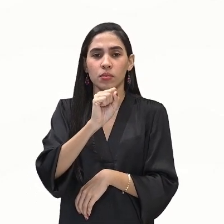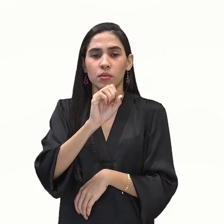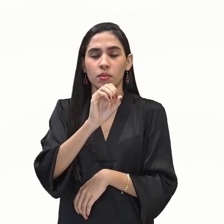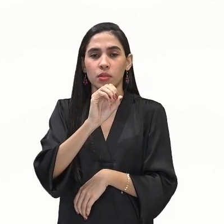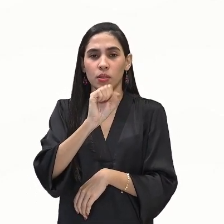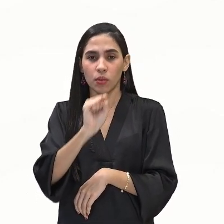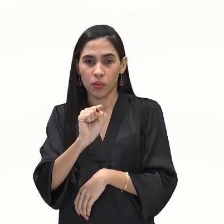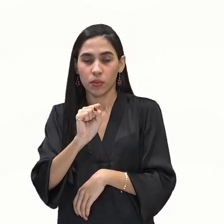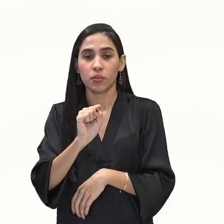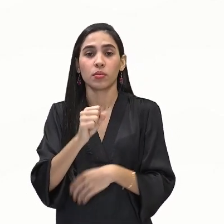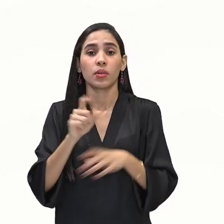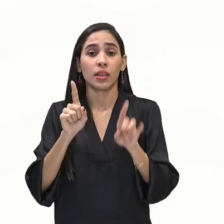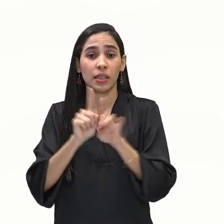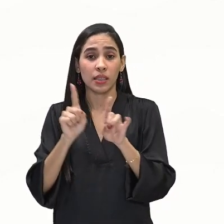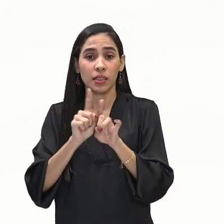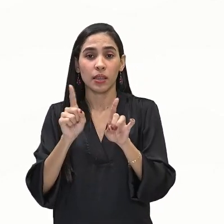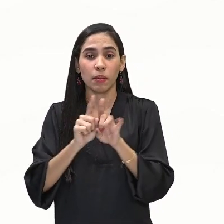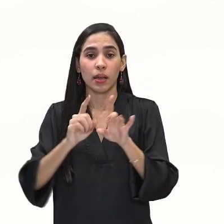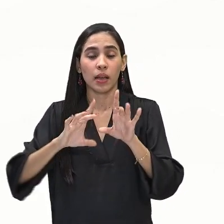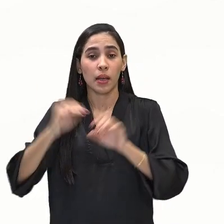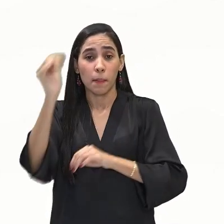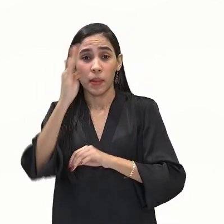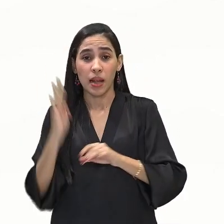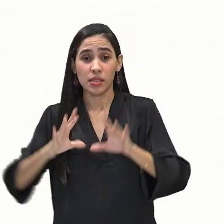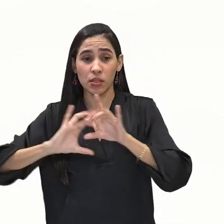a independência do Brasil em